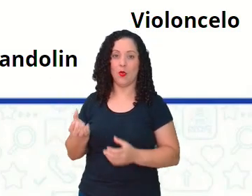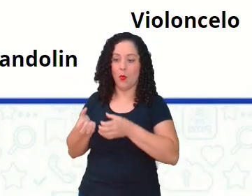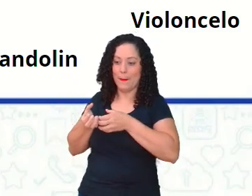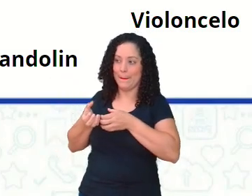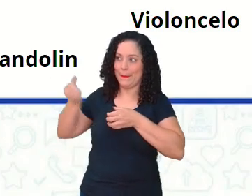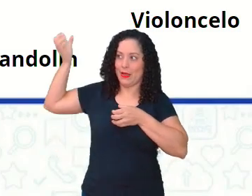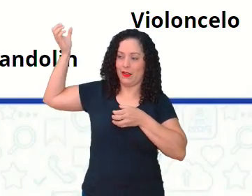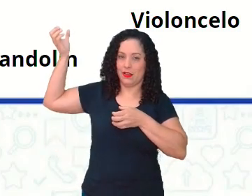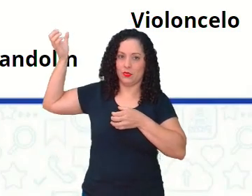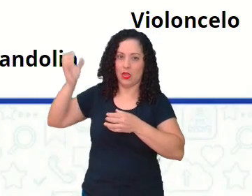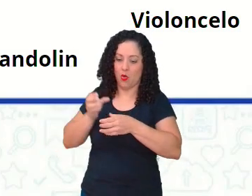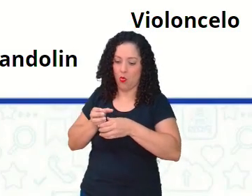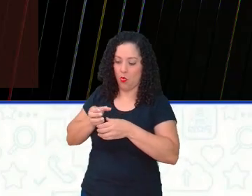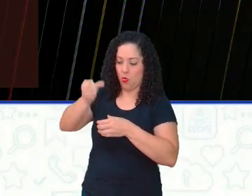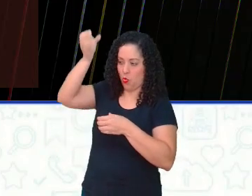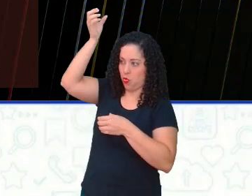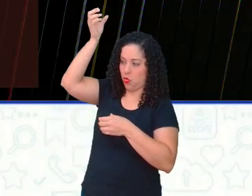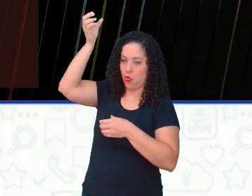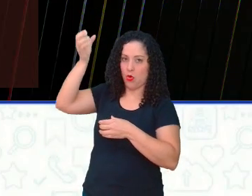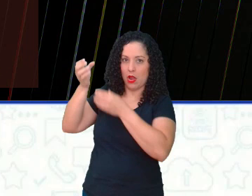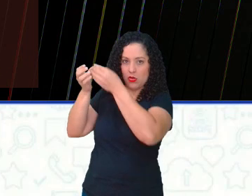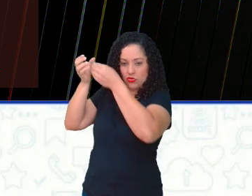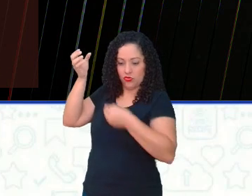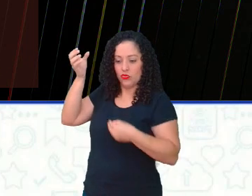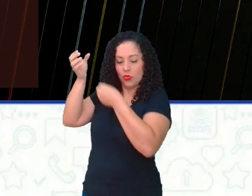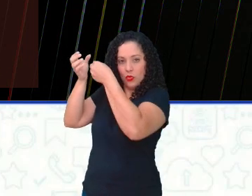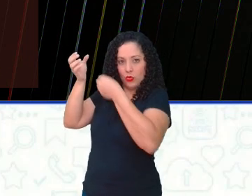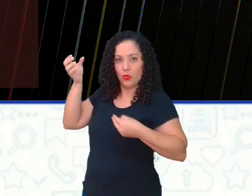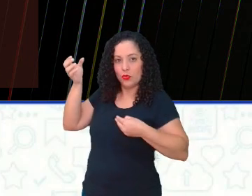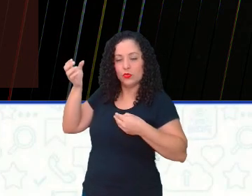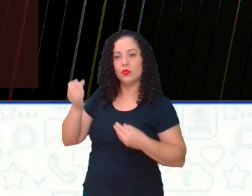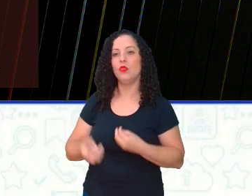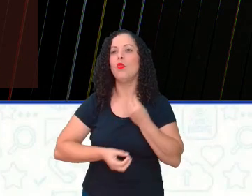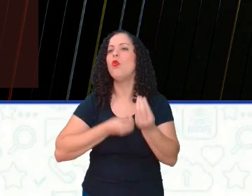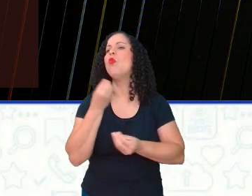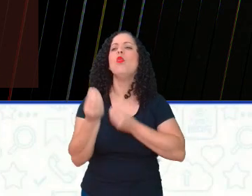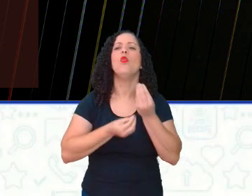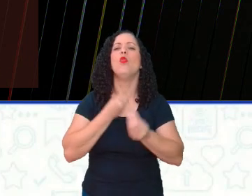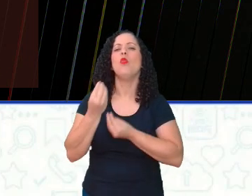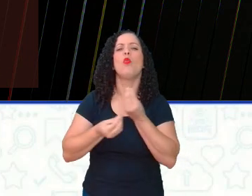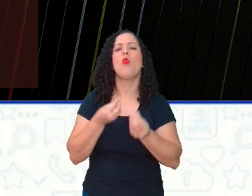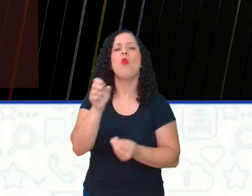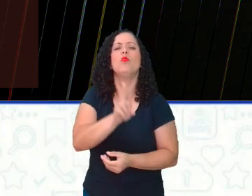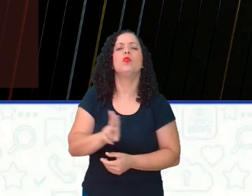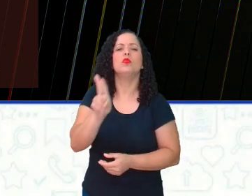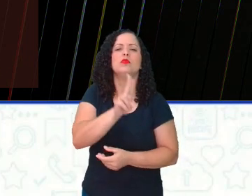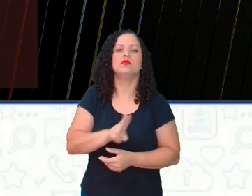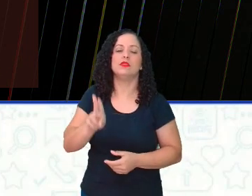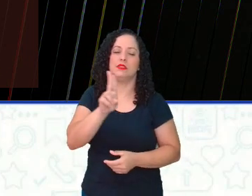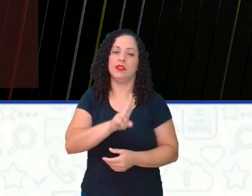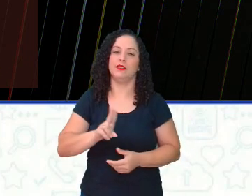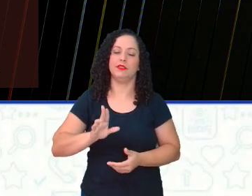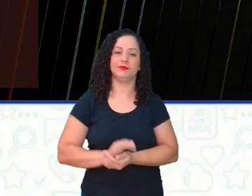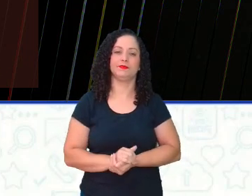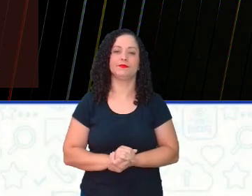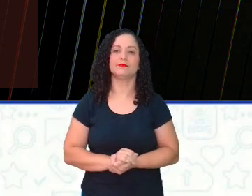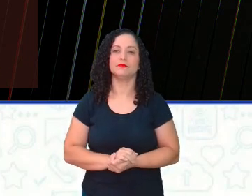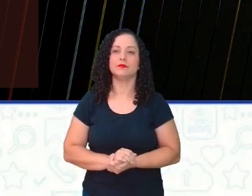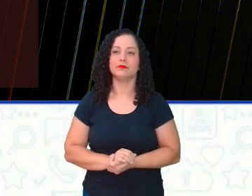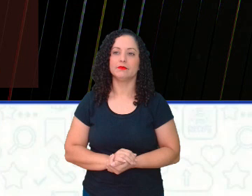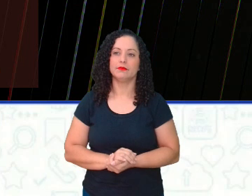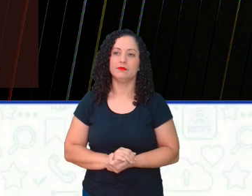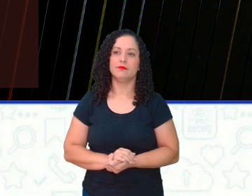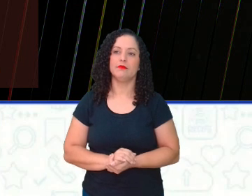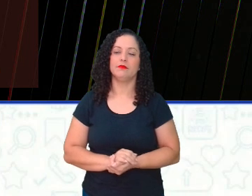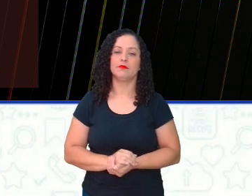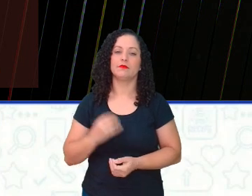as cordas são esticadas num braço. Bora lá, e como é que funcionam os instrumentos de corda? Então, a produção